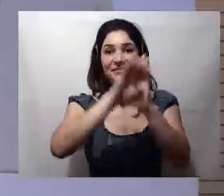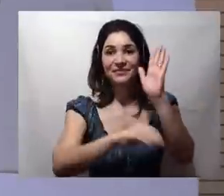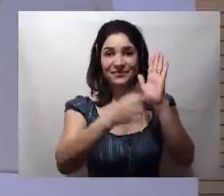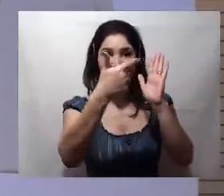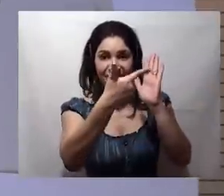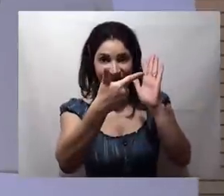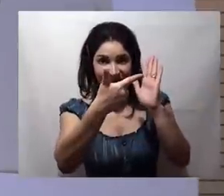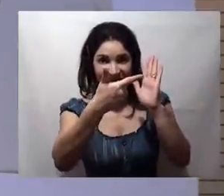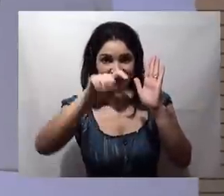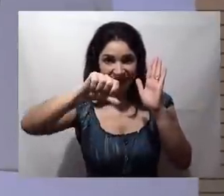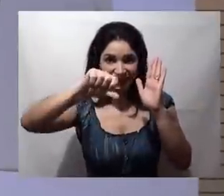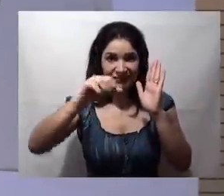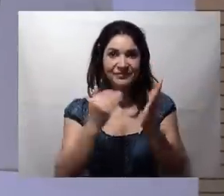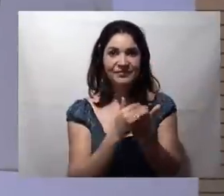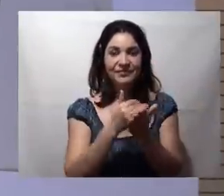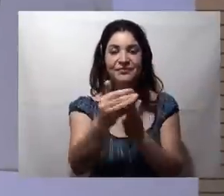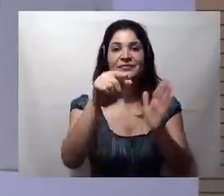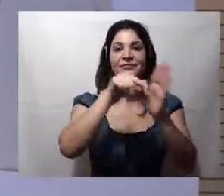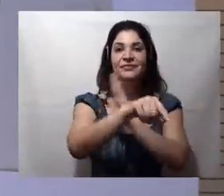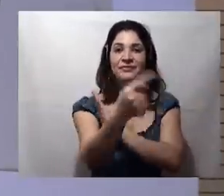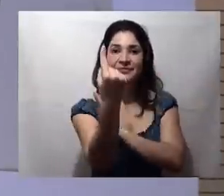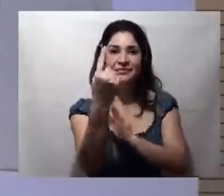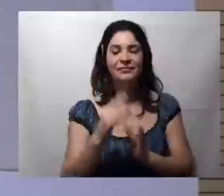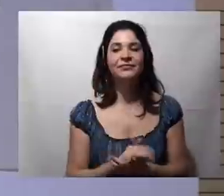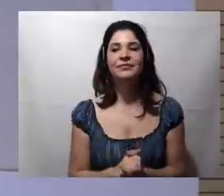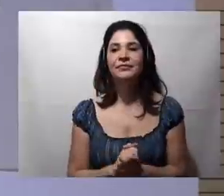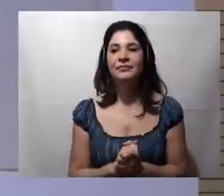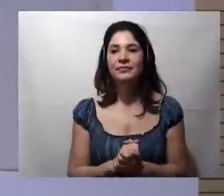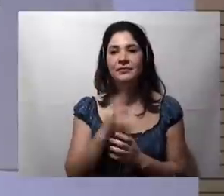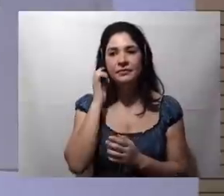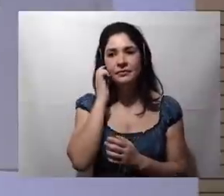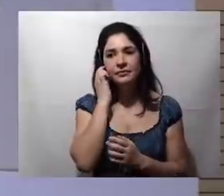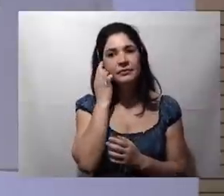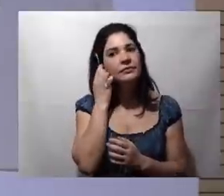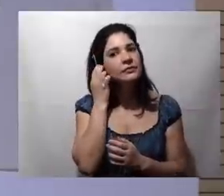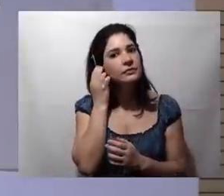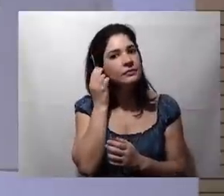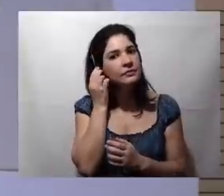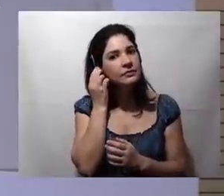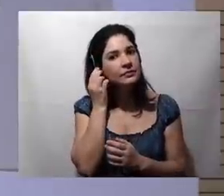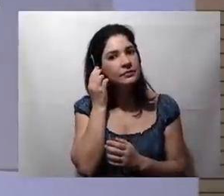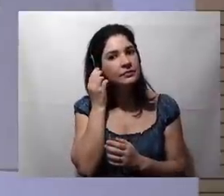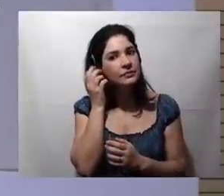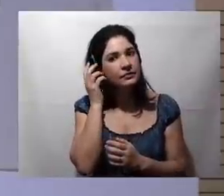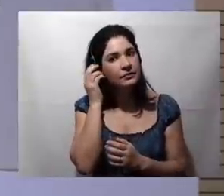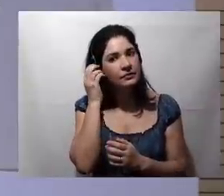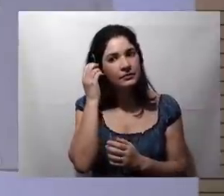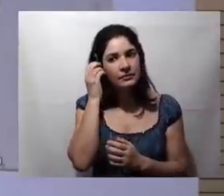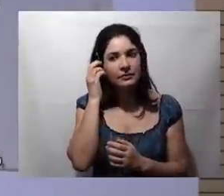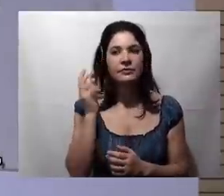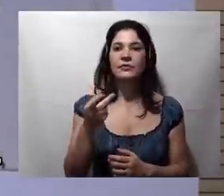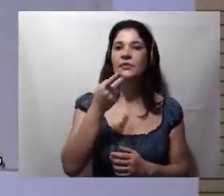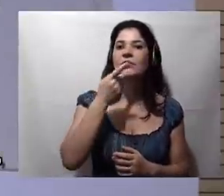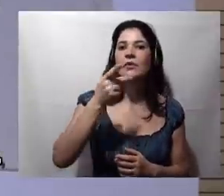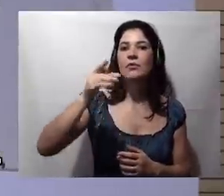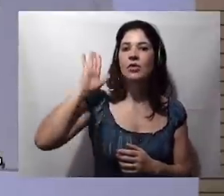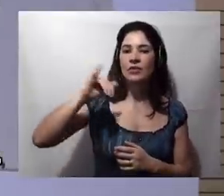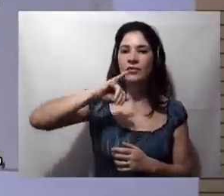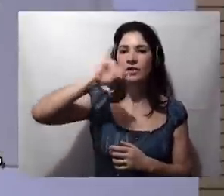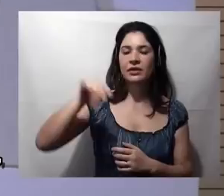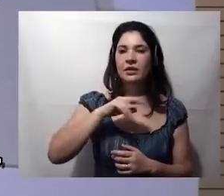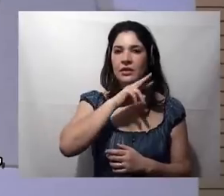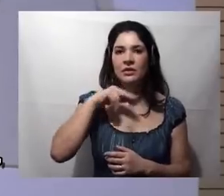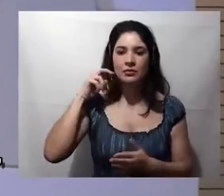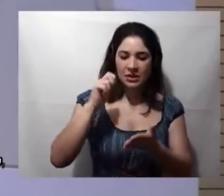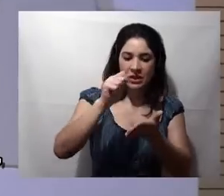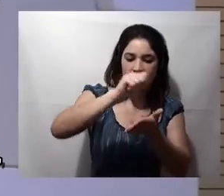e vamos começar a leitura 11º são essas as palavras da carta que o profeta jeremias enviou de jerusalém ao